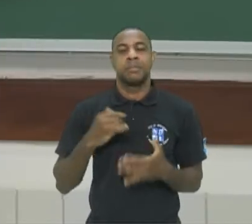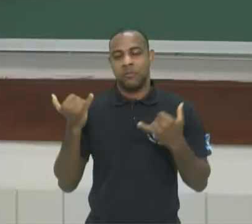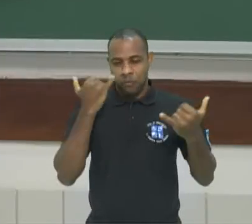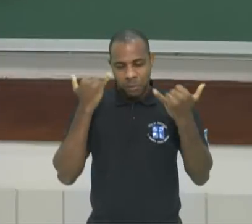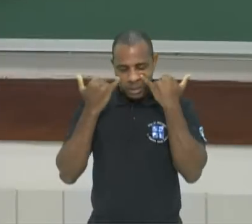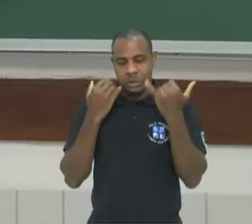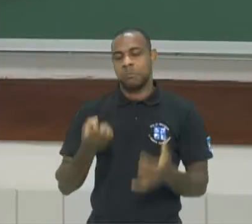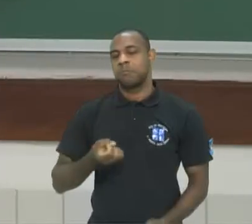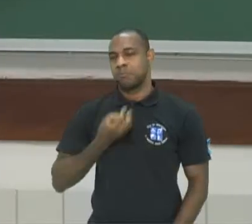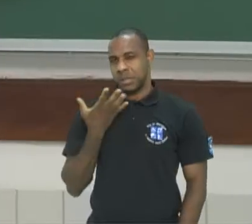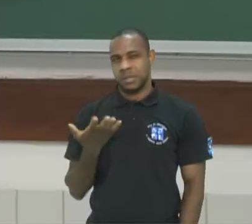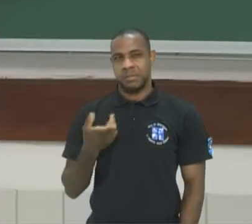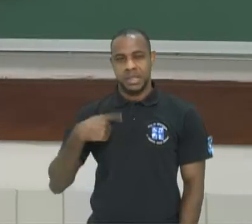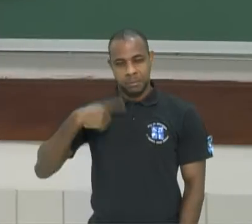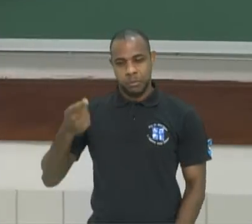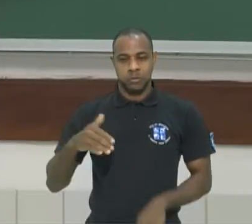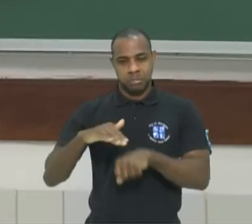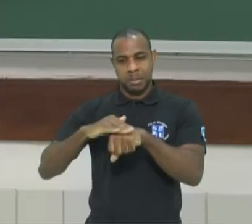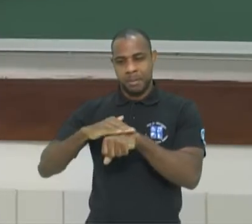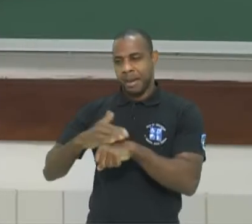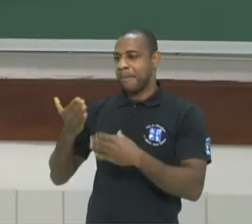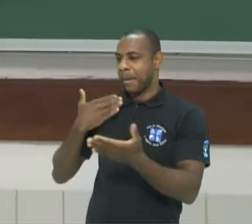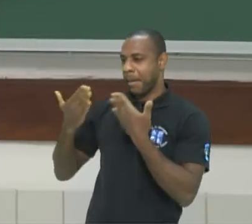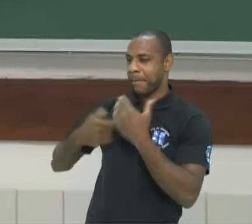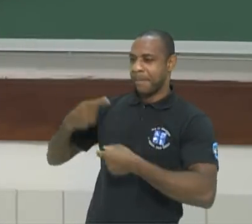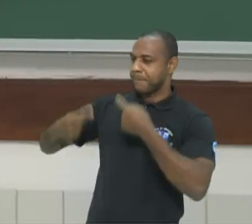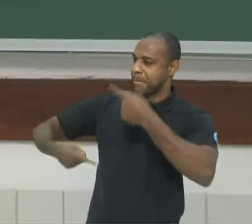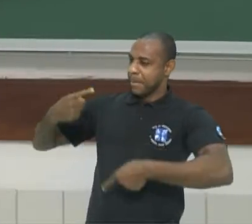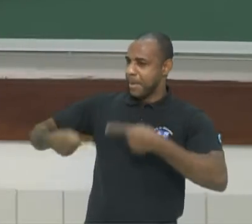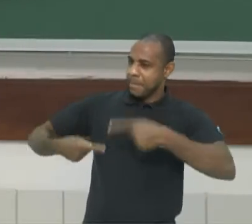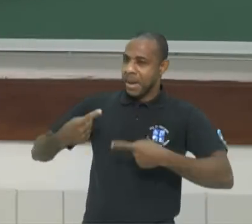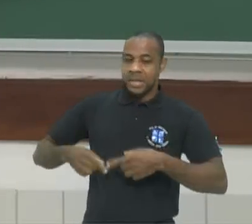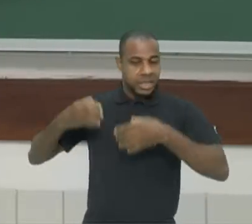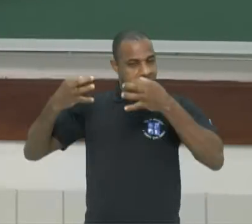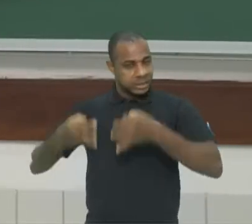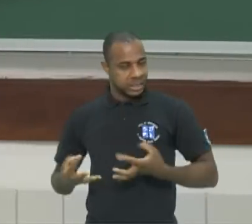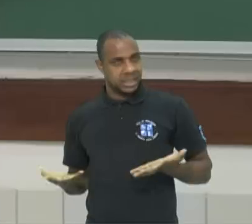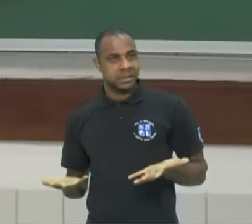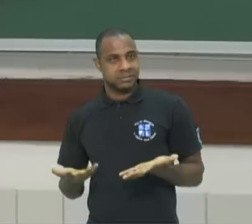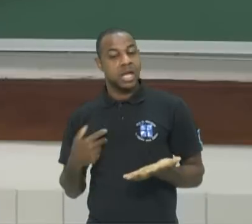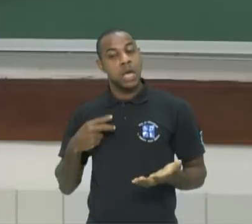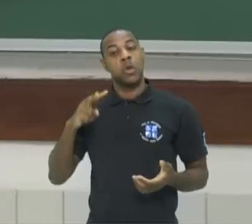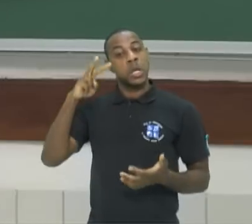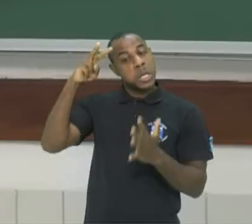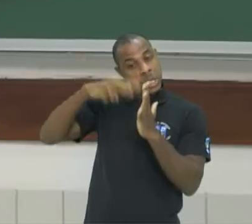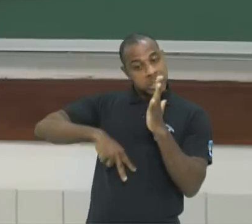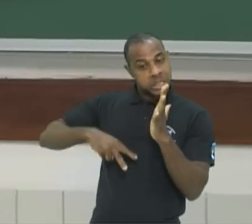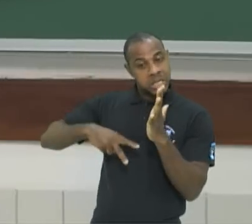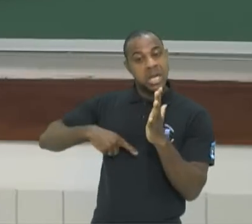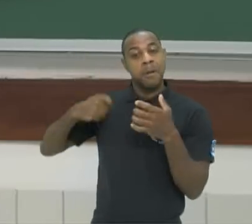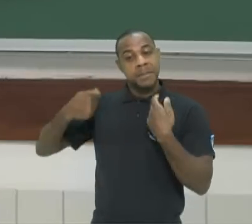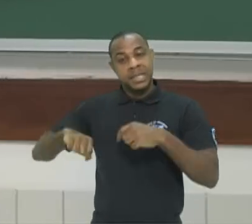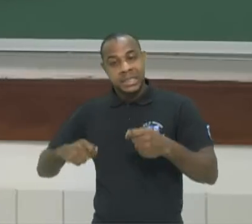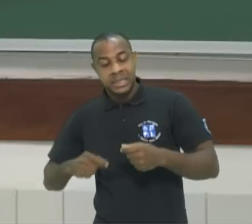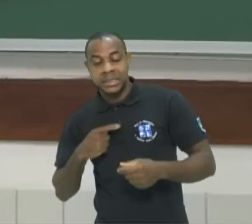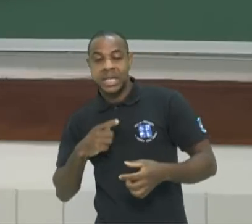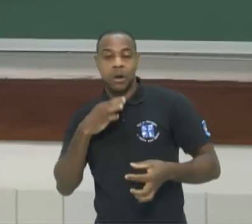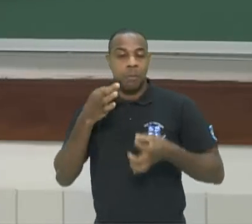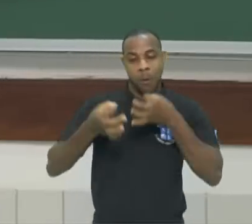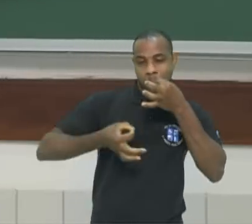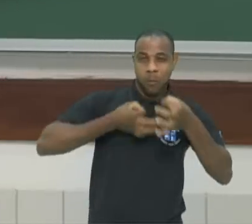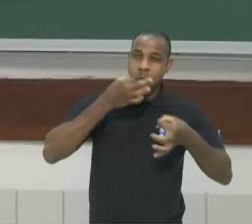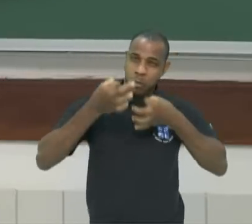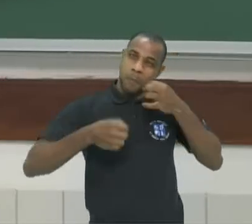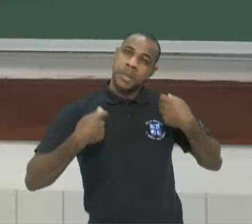possamos conversar com alguém e falar as coisas certas. Olha, eu vi isso, aquilo, eu preciso ter argumentos. E